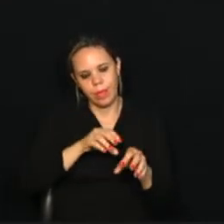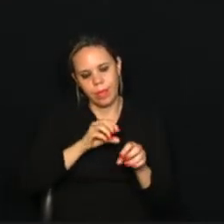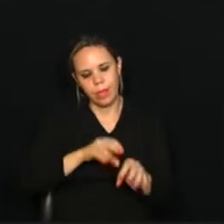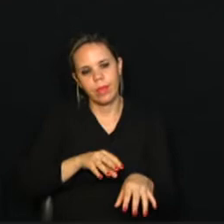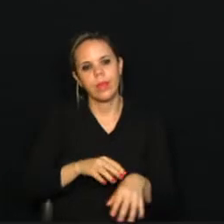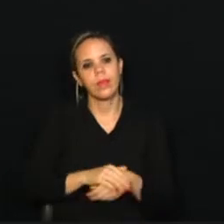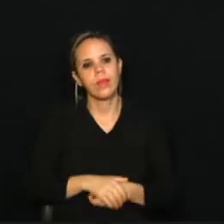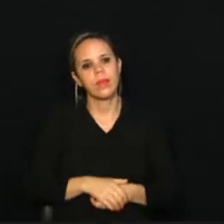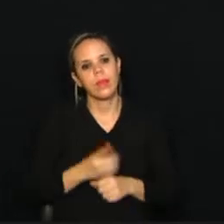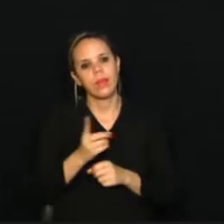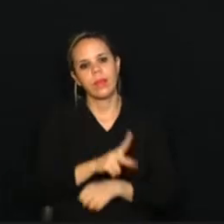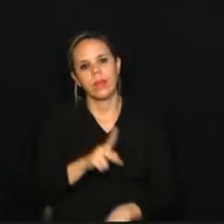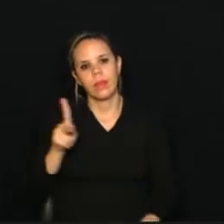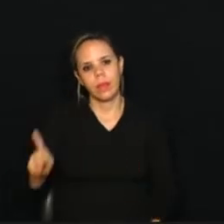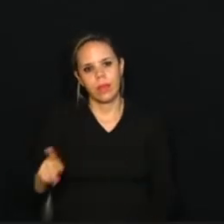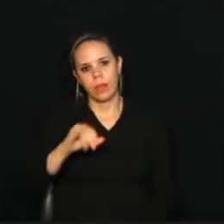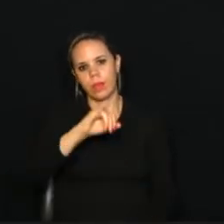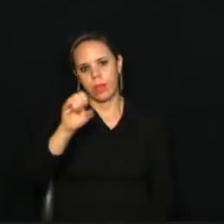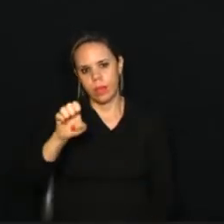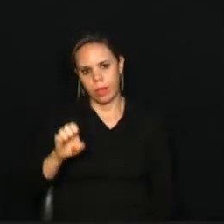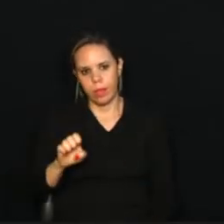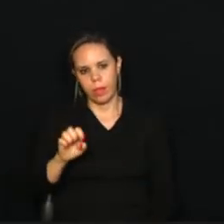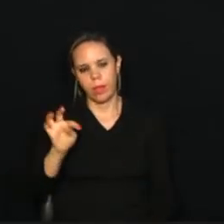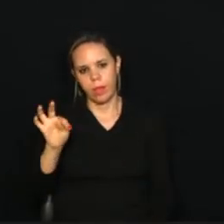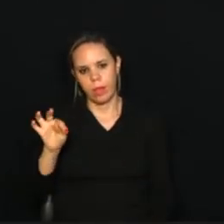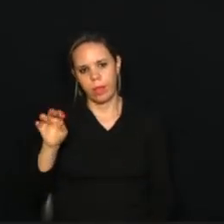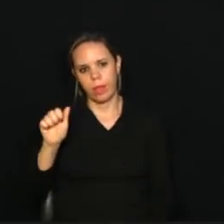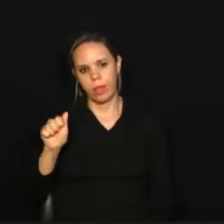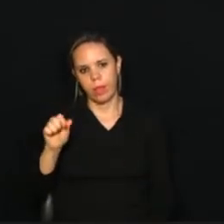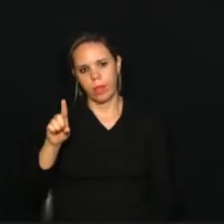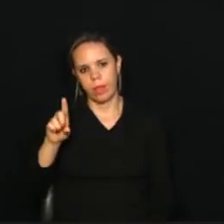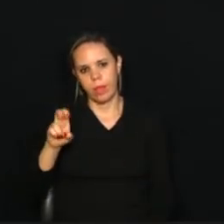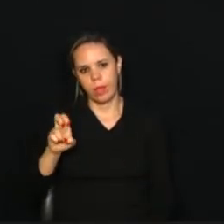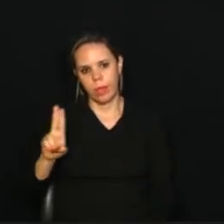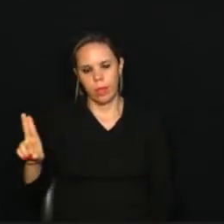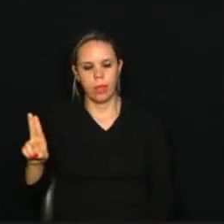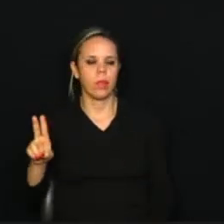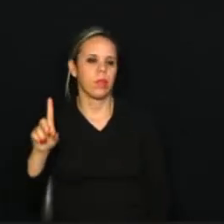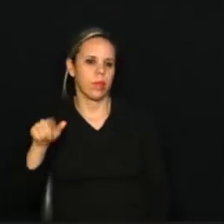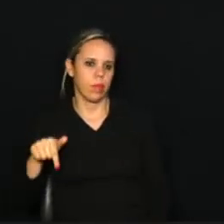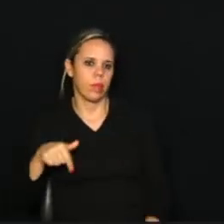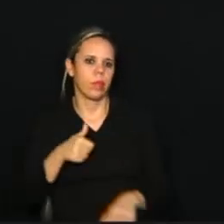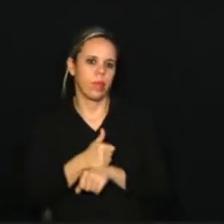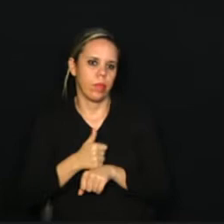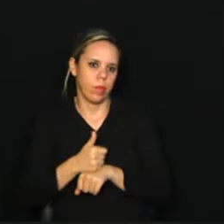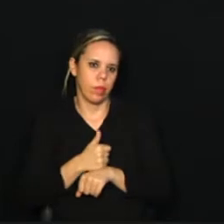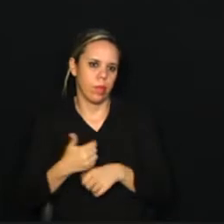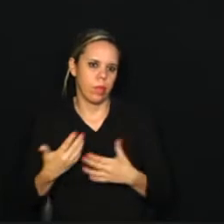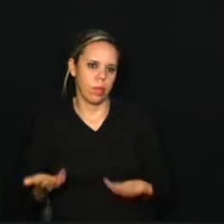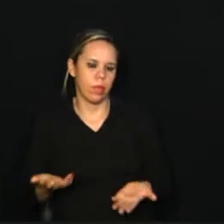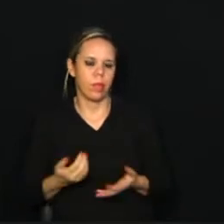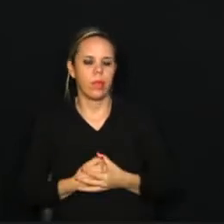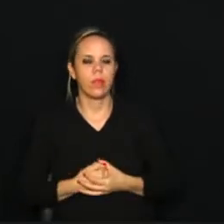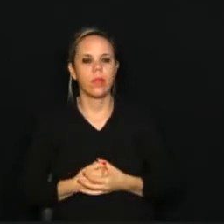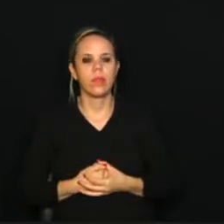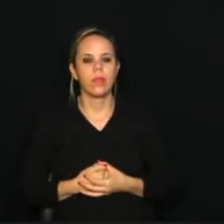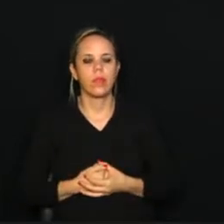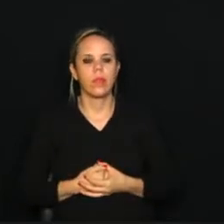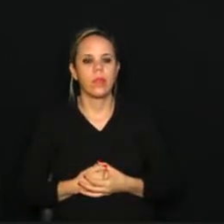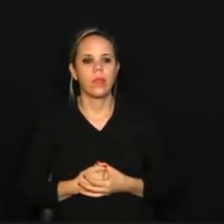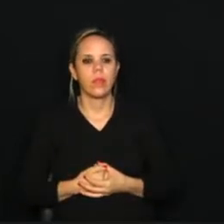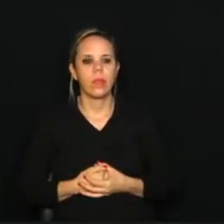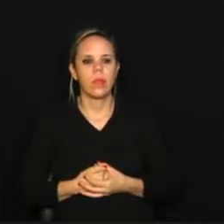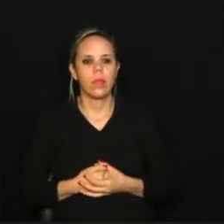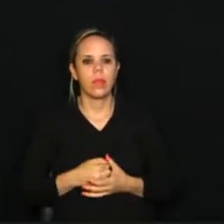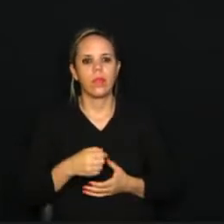Educação, não é? O professor José Tadeu Jorge, que é do ramo, não é? Foi aí reitor